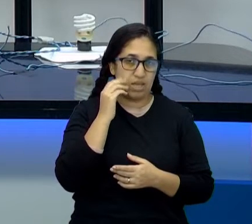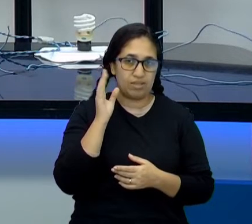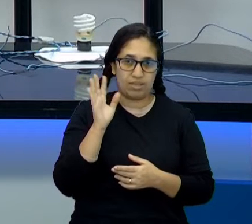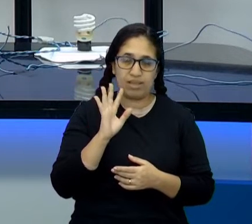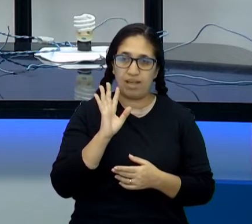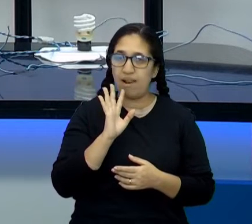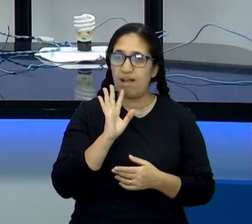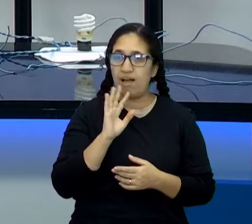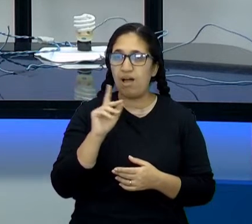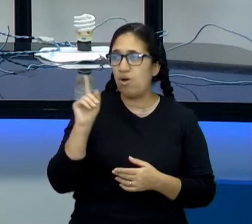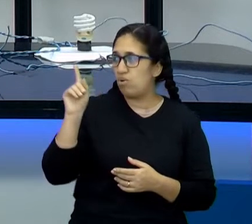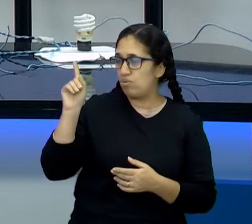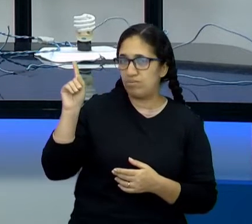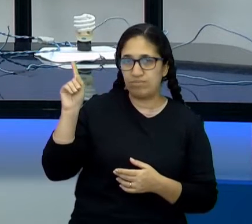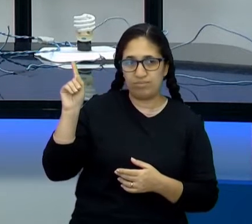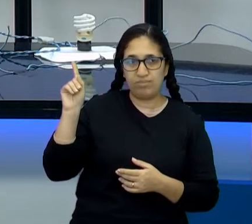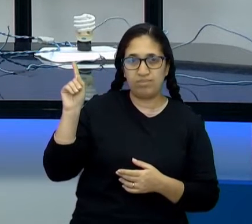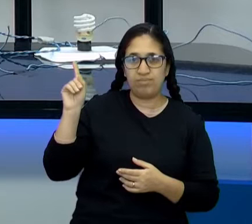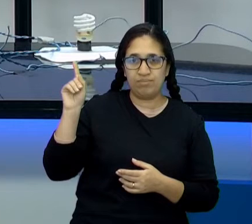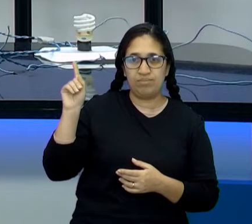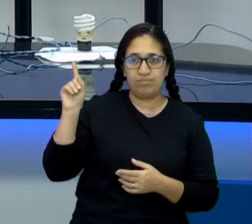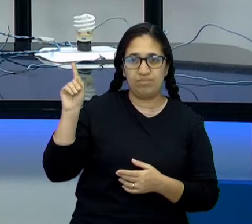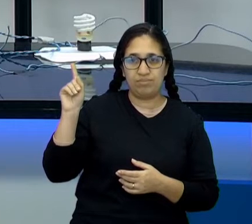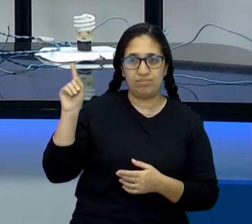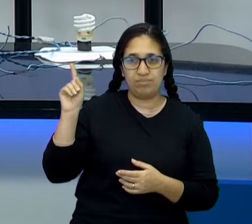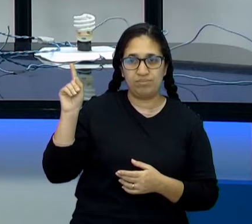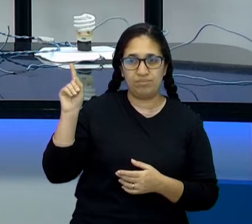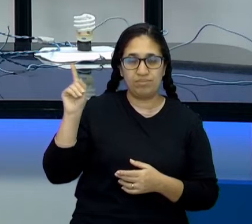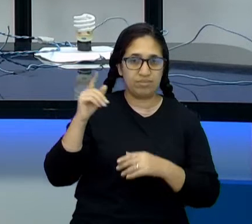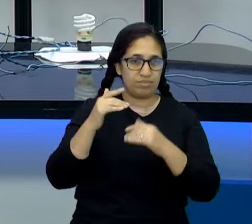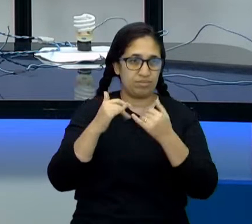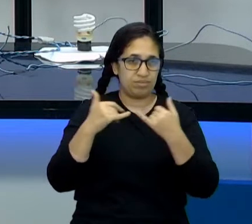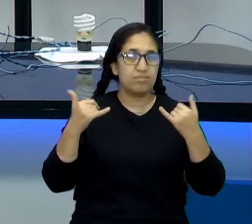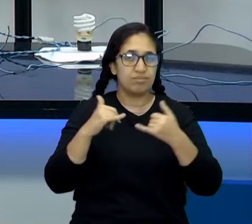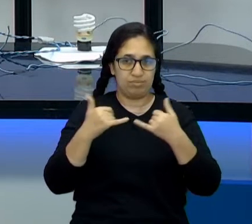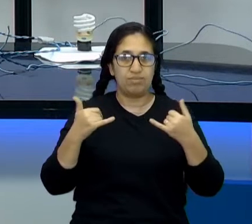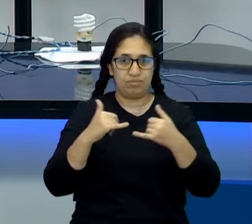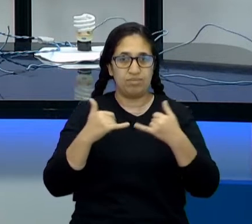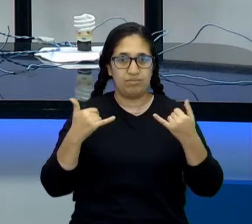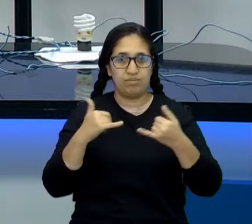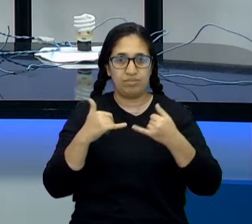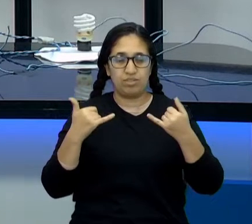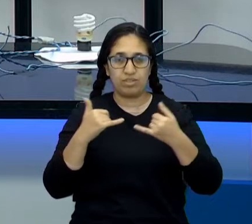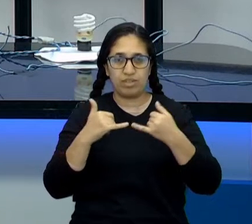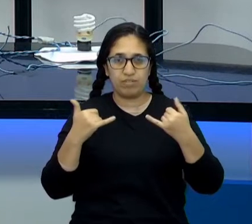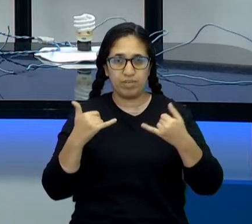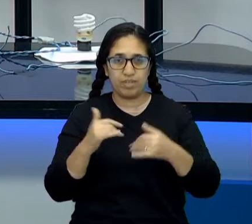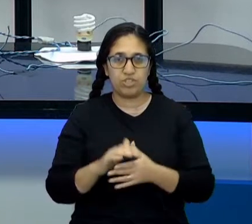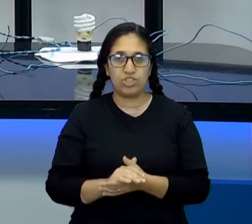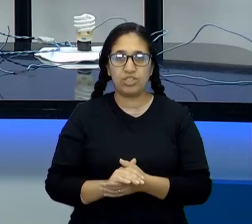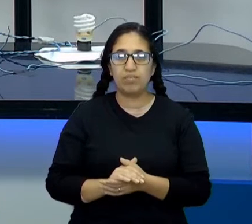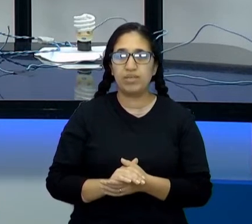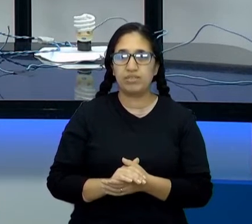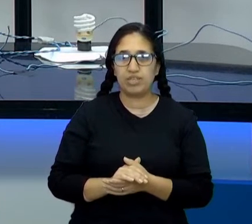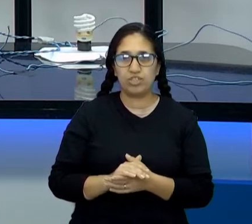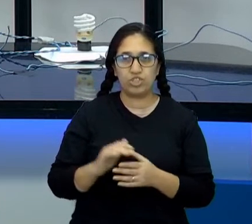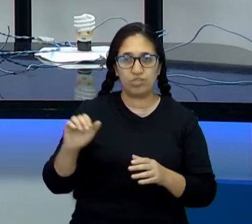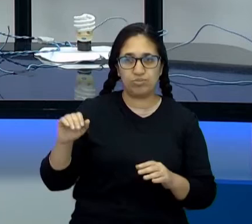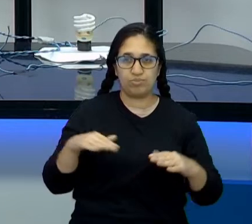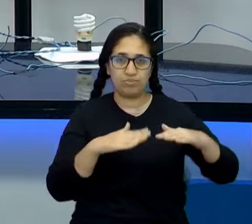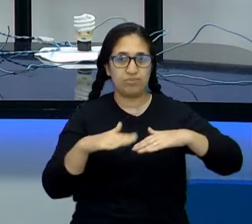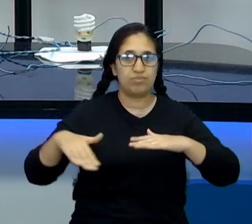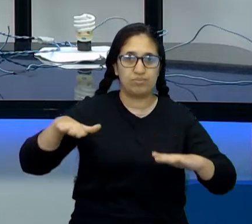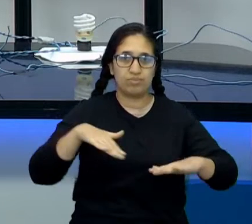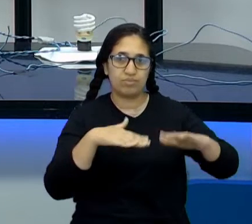aqui para a telinha, ó, é sobre o magnetismo. Então, a eletricidade basicamente é isso, é a movimentação do elétron que